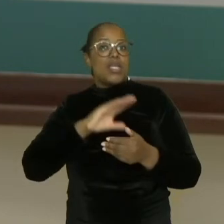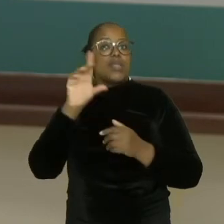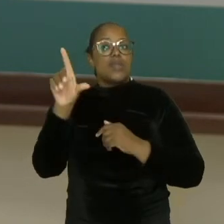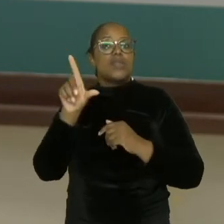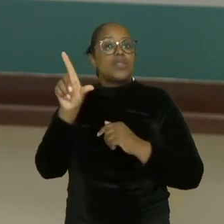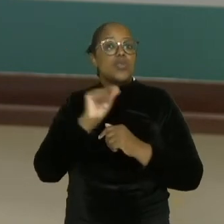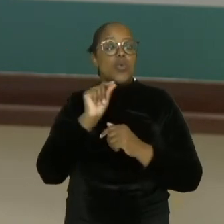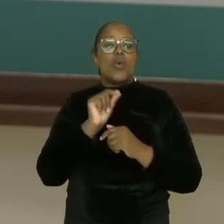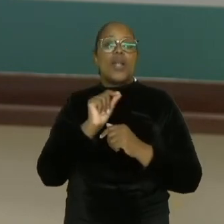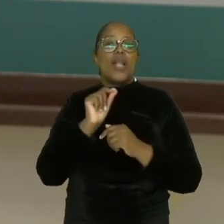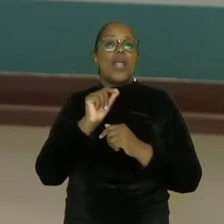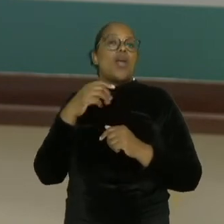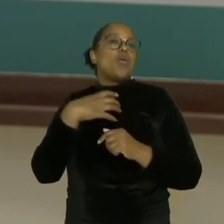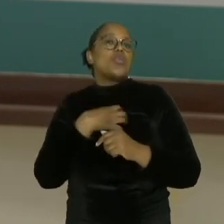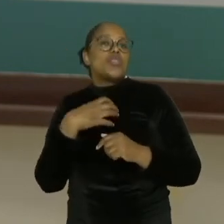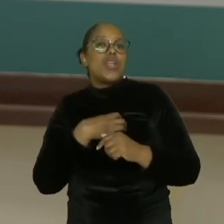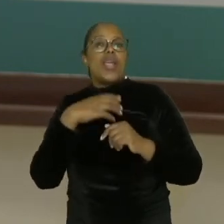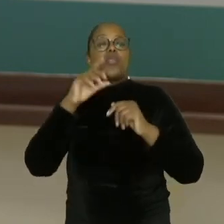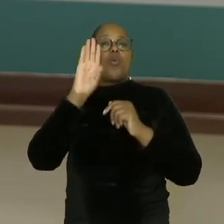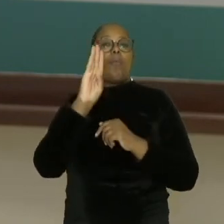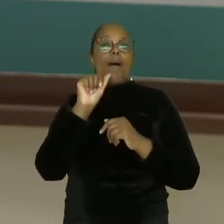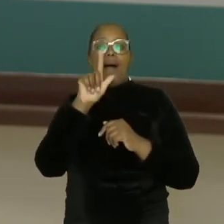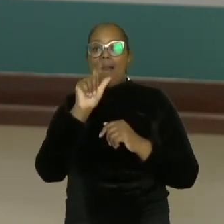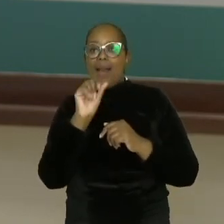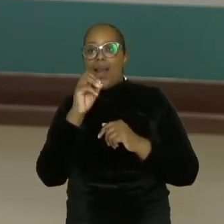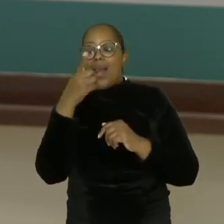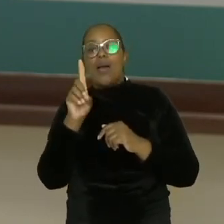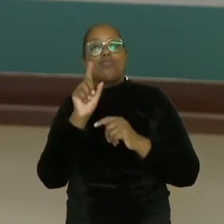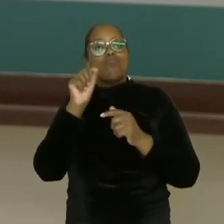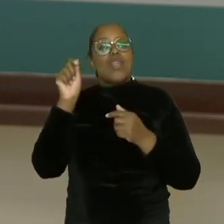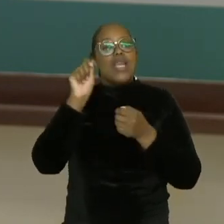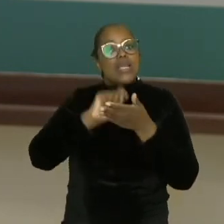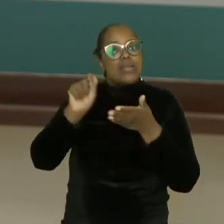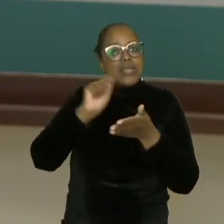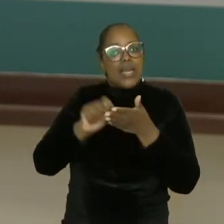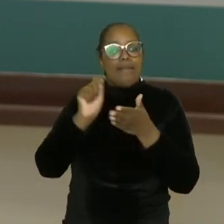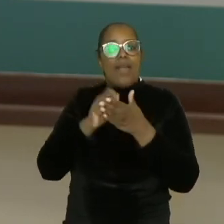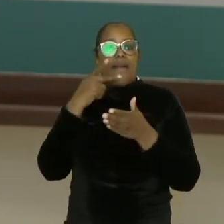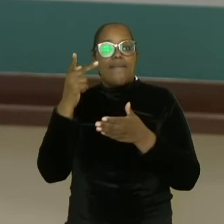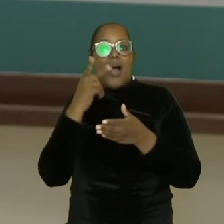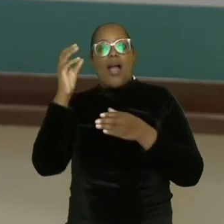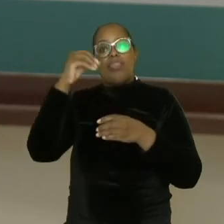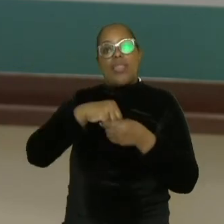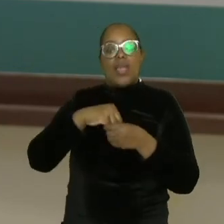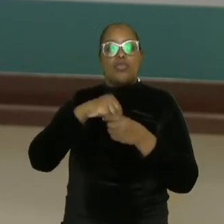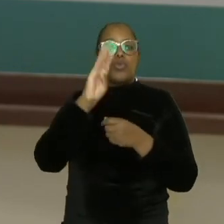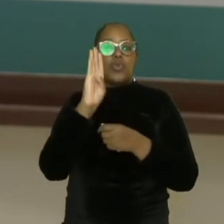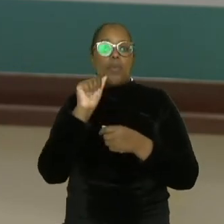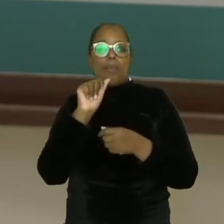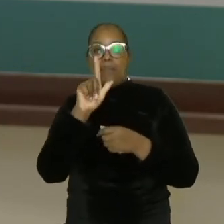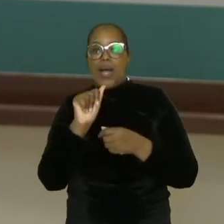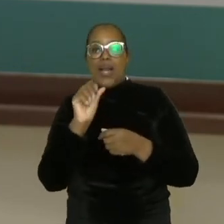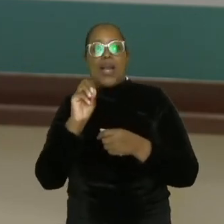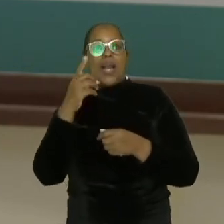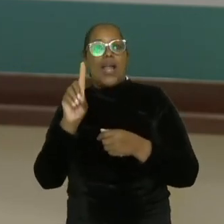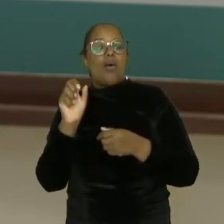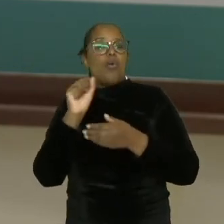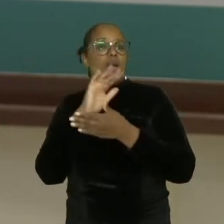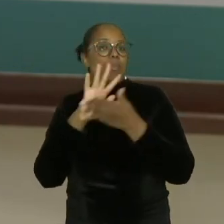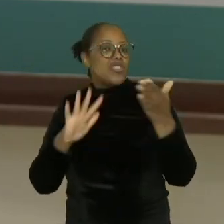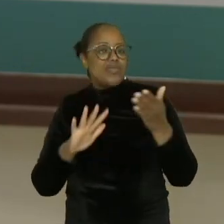personagem, a pose, o balão e escrever a fala dentro desses balões, certo? É uma atividade